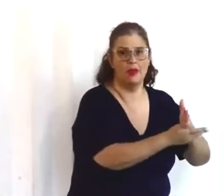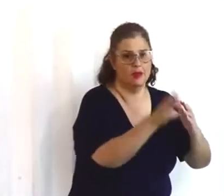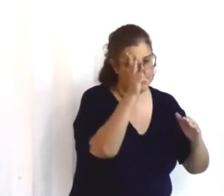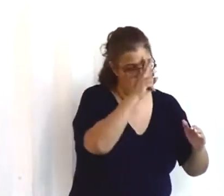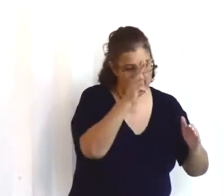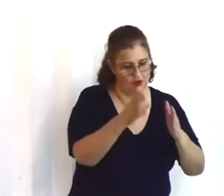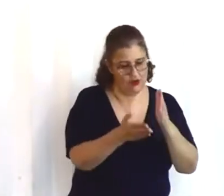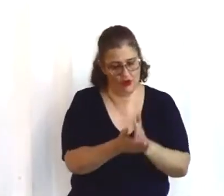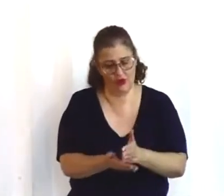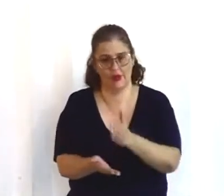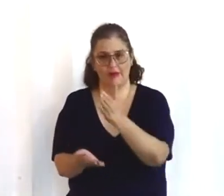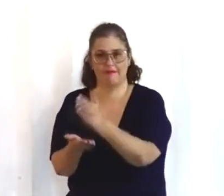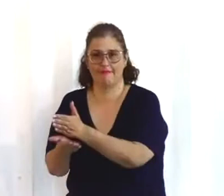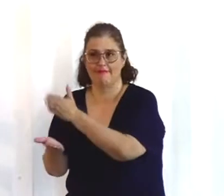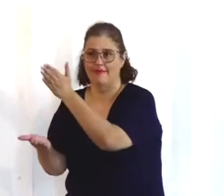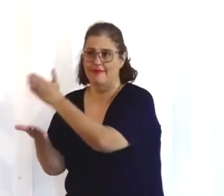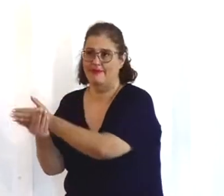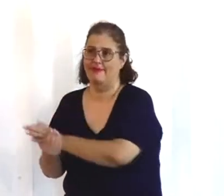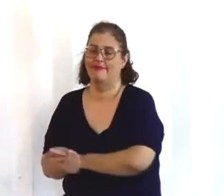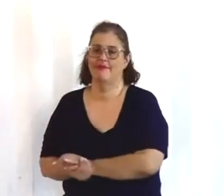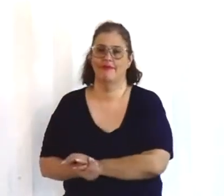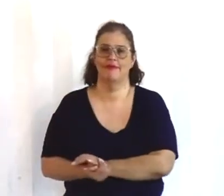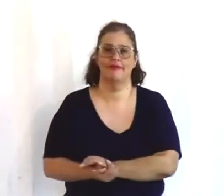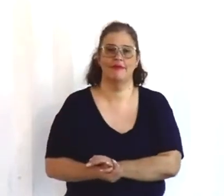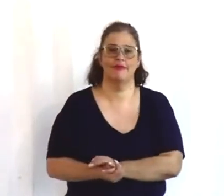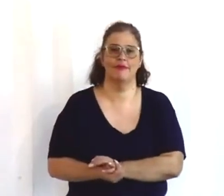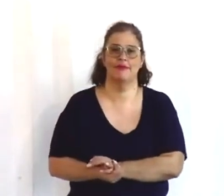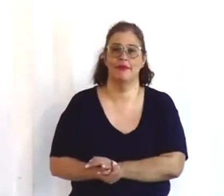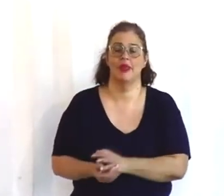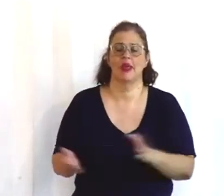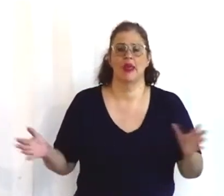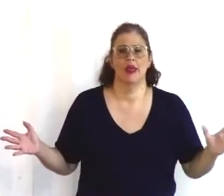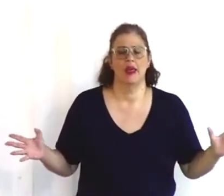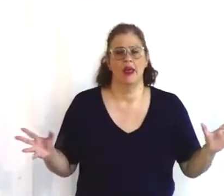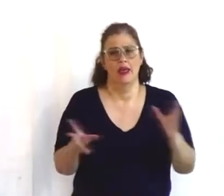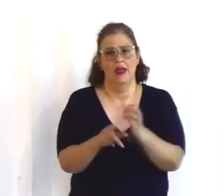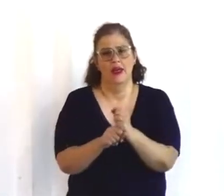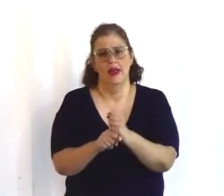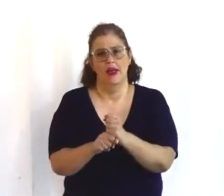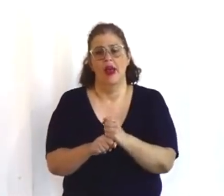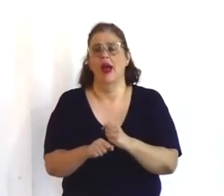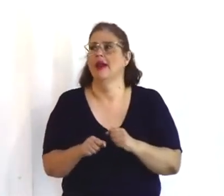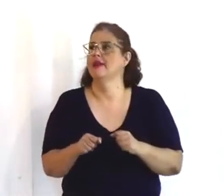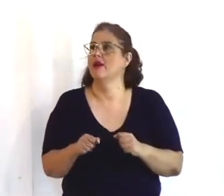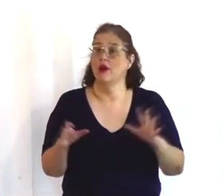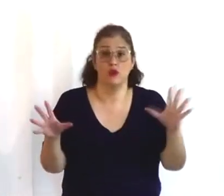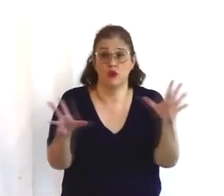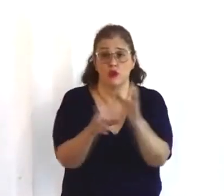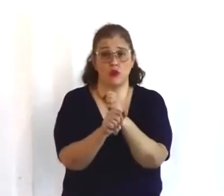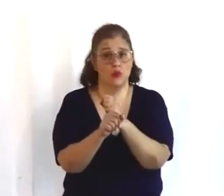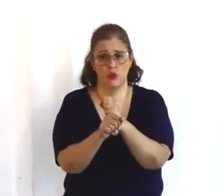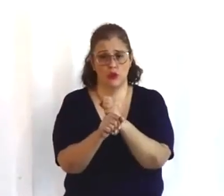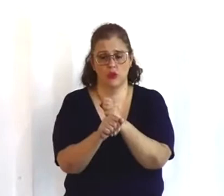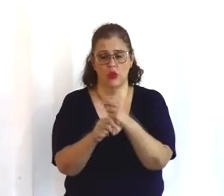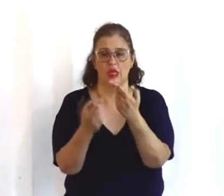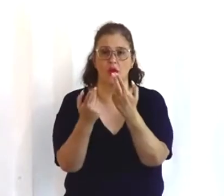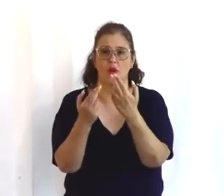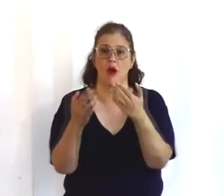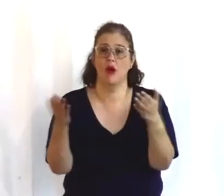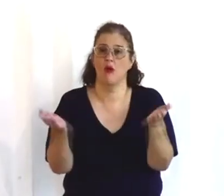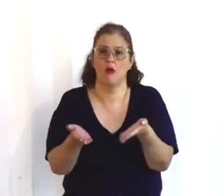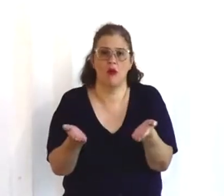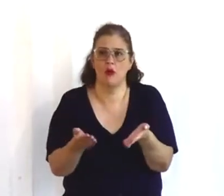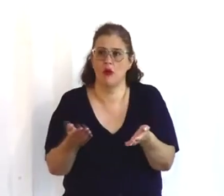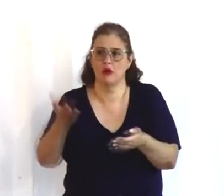hoje também, como foi nos dias de João, como foi nos dias dos nossos irmãos, quando João estava exilado na ilha de